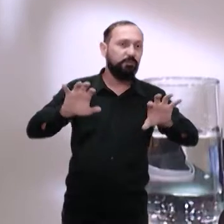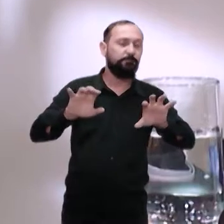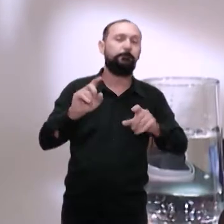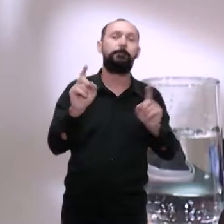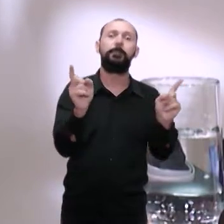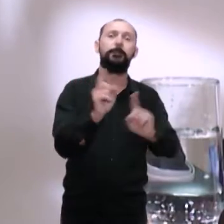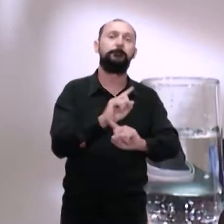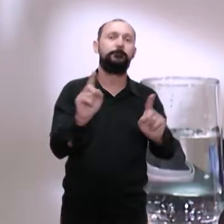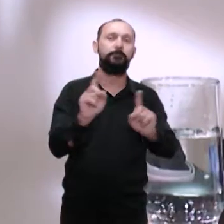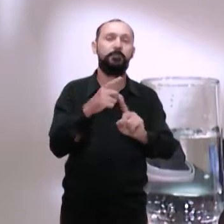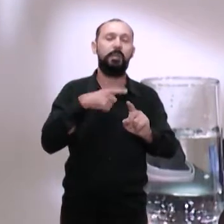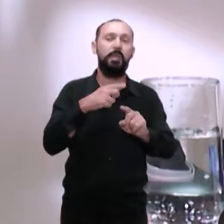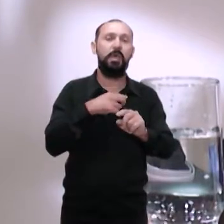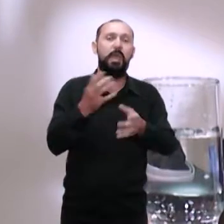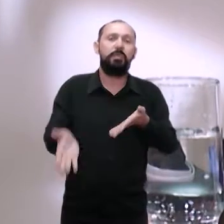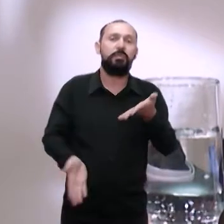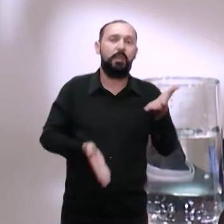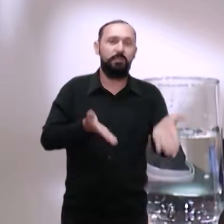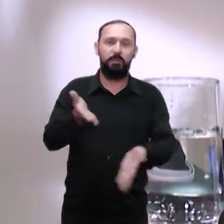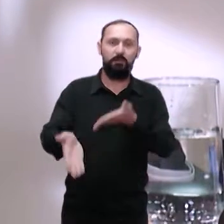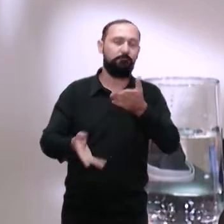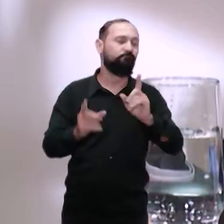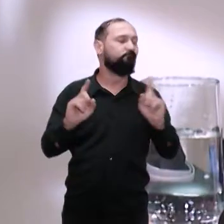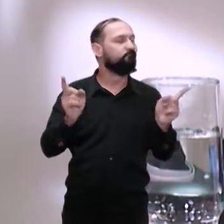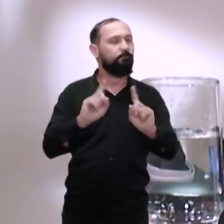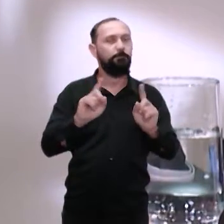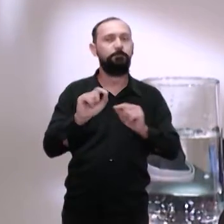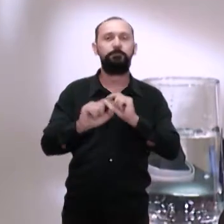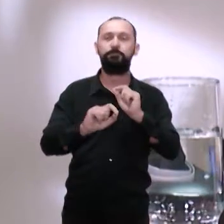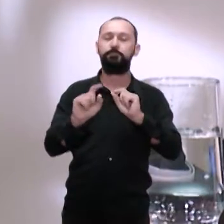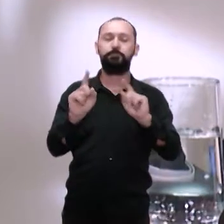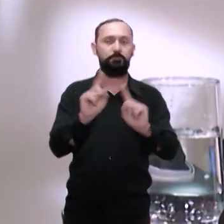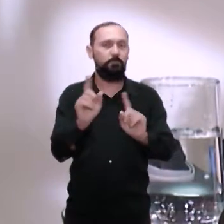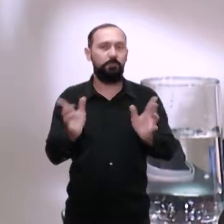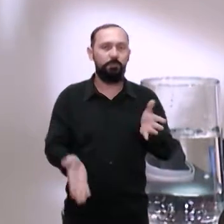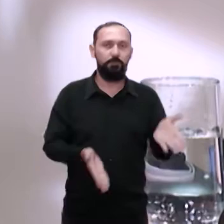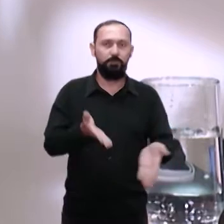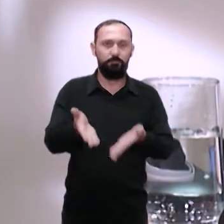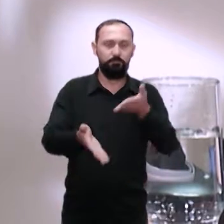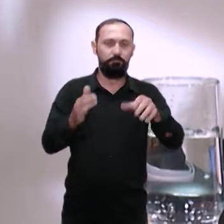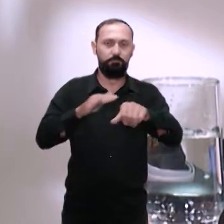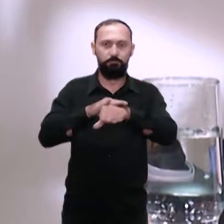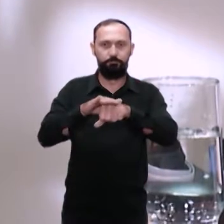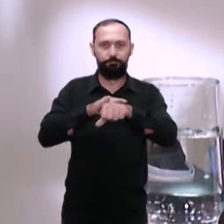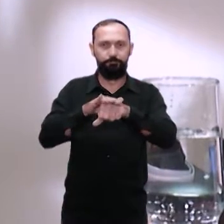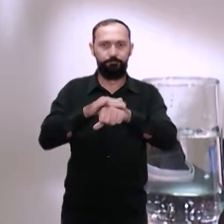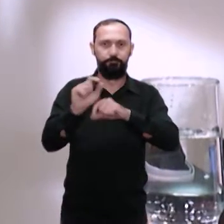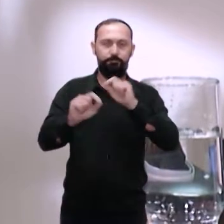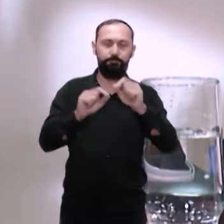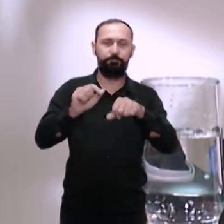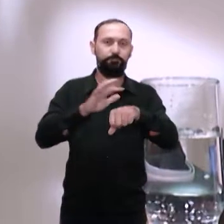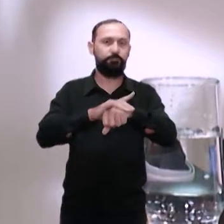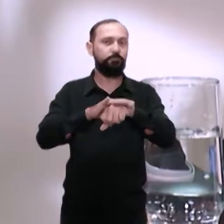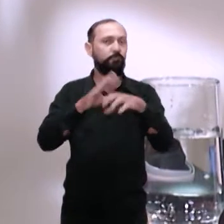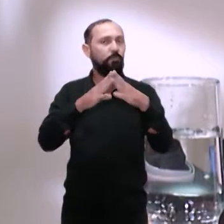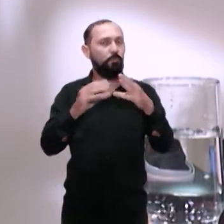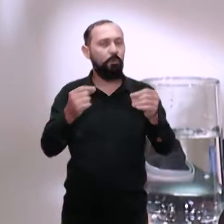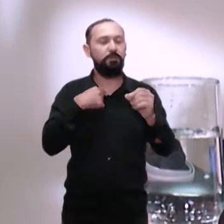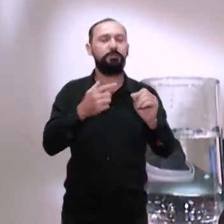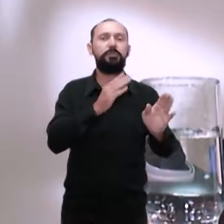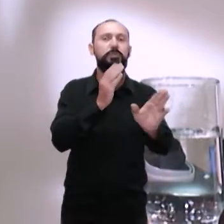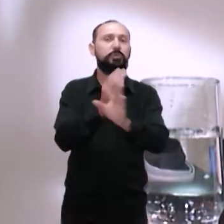neurofeedback não é tratamento. Neurofeedback não é tratamento, não falamos em cura, não